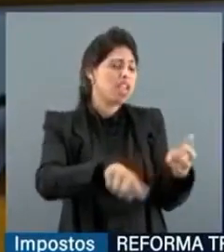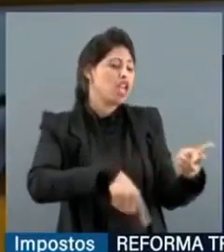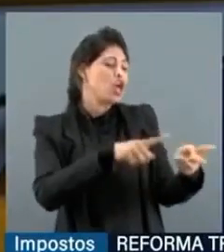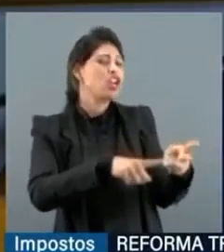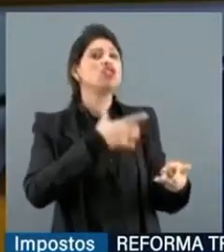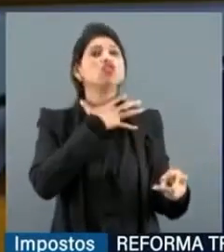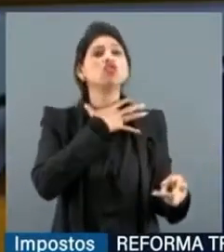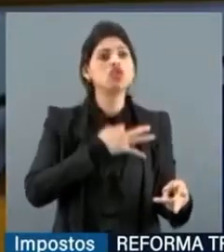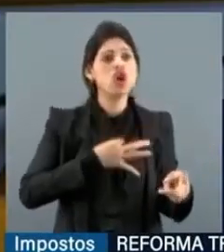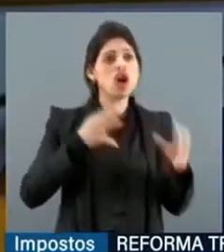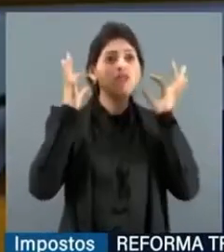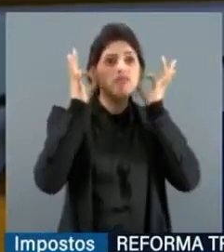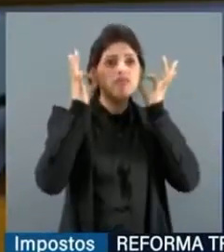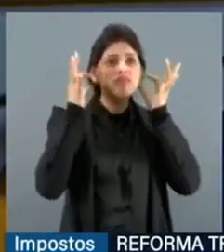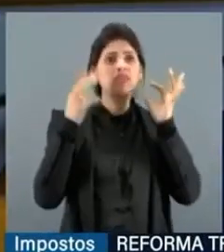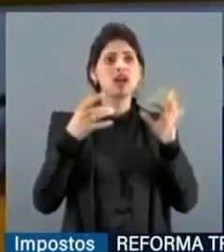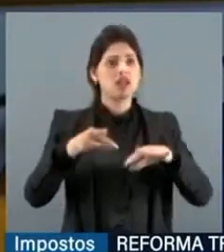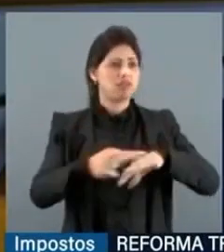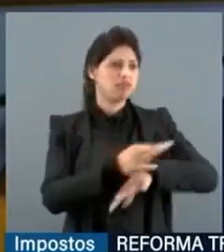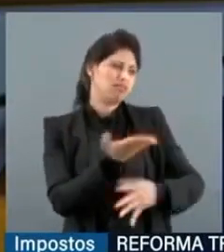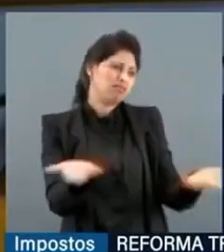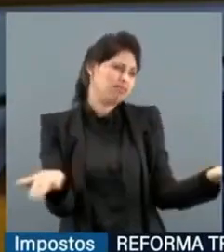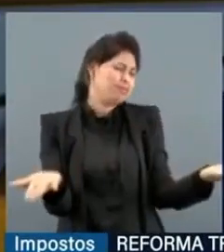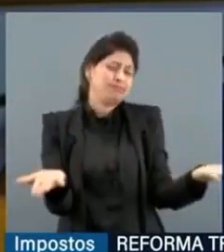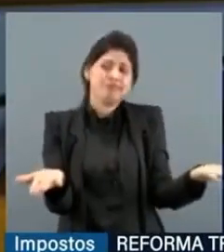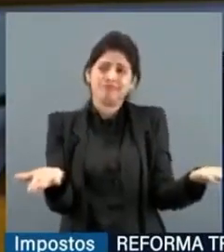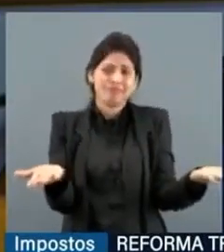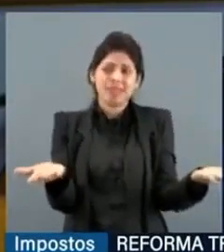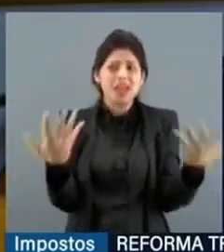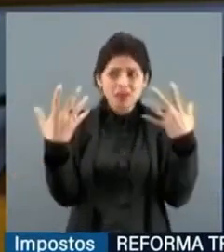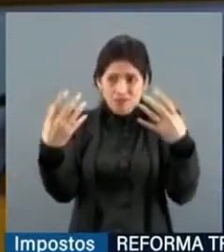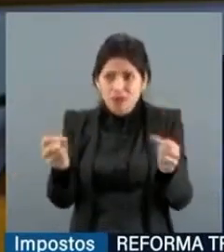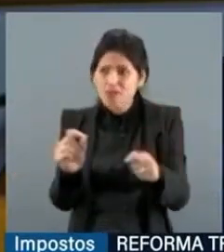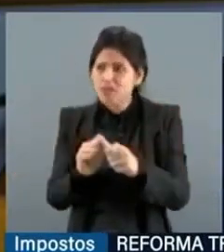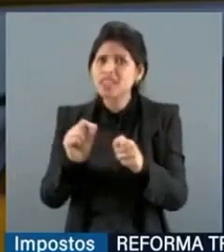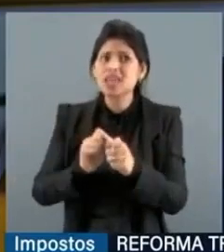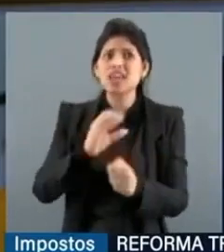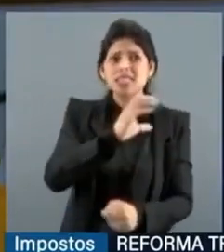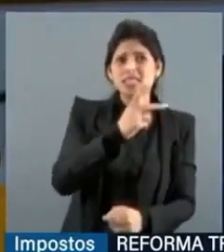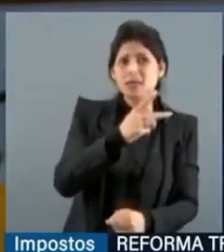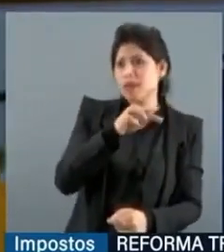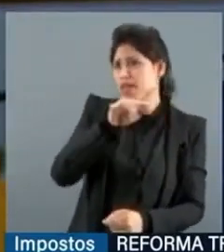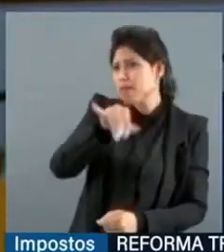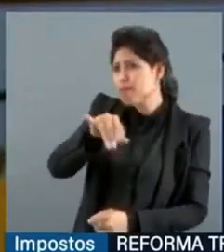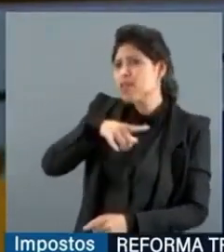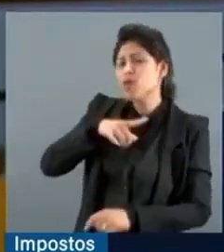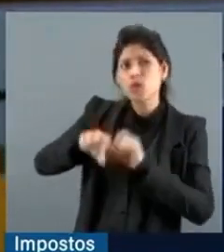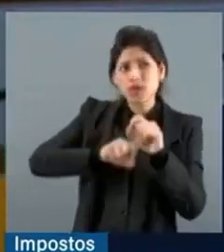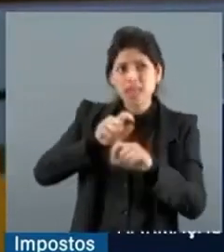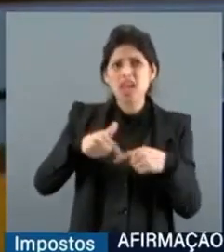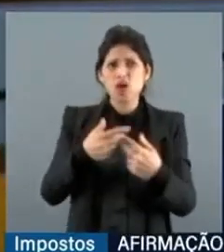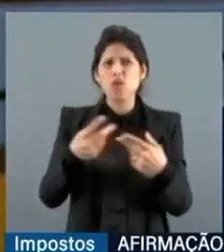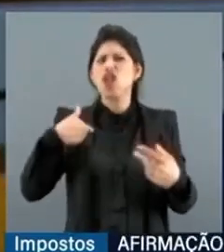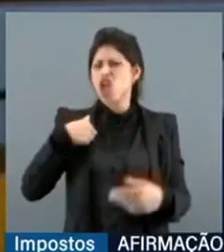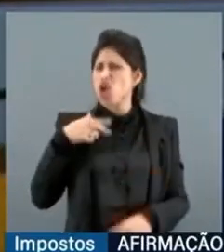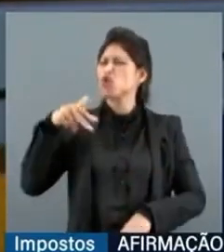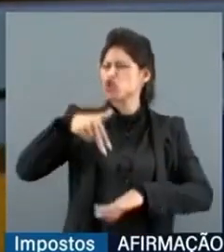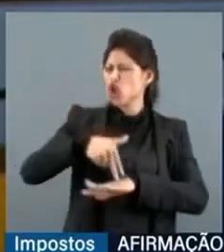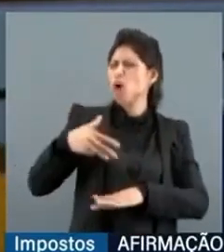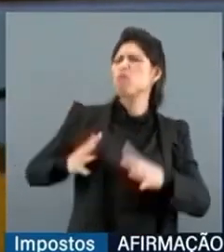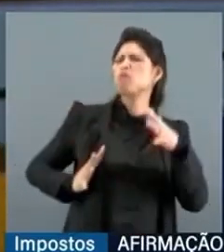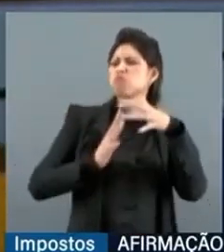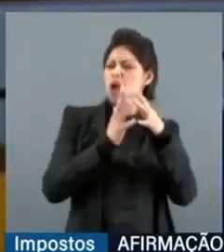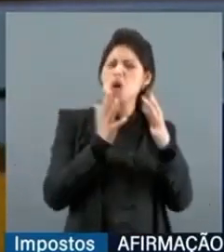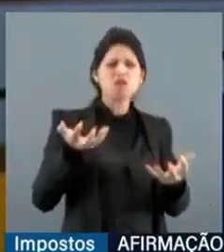seguinte, gente. Vamos abrir uma CPI aqui também de cartão corporativo, mas vamos colocar a verba indenizatória também de todas as polícias do Brasil. Eu topo entrar.